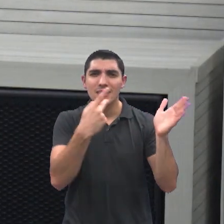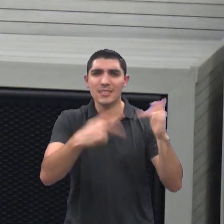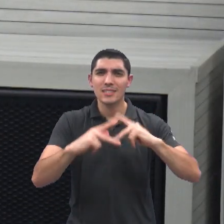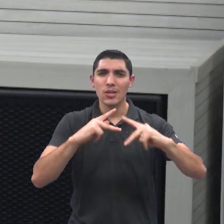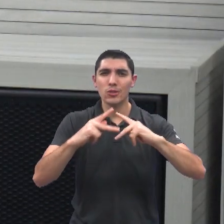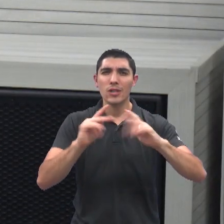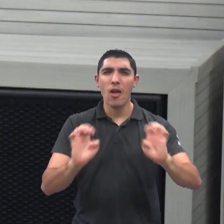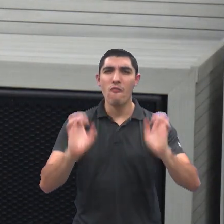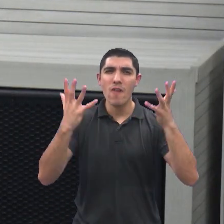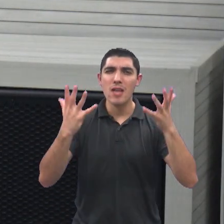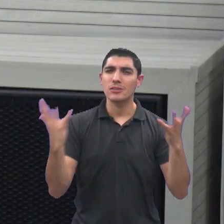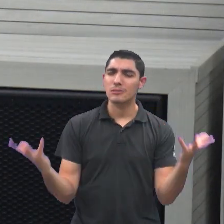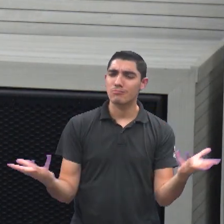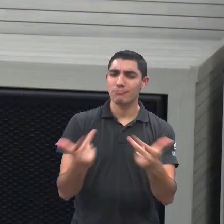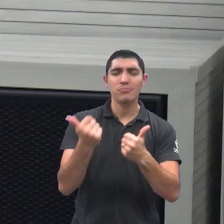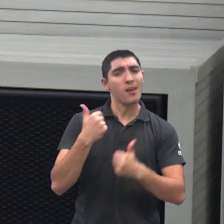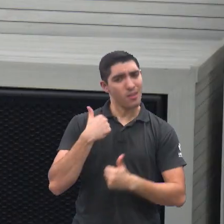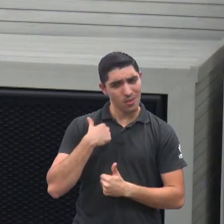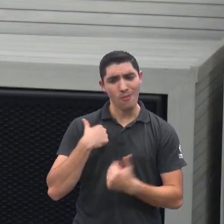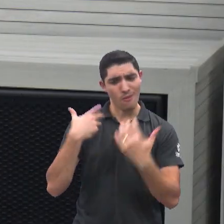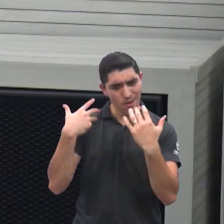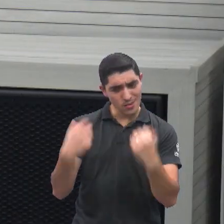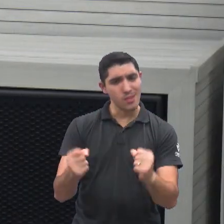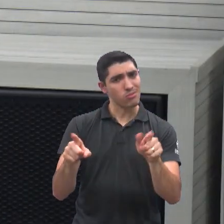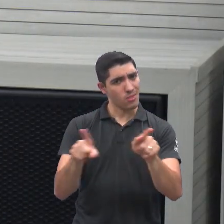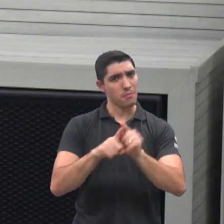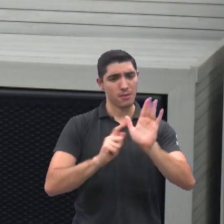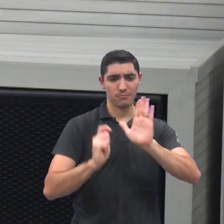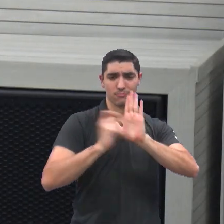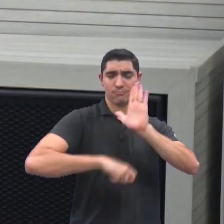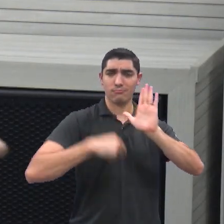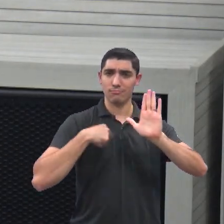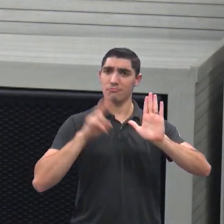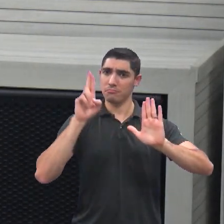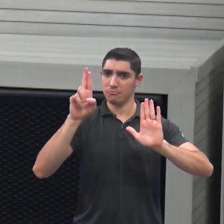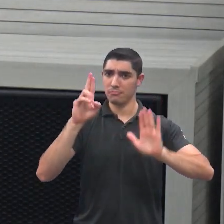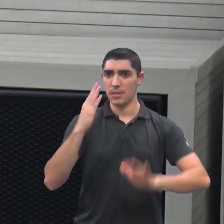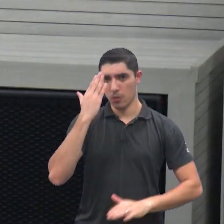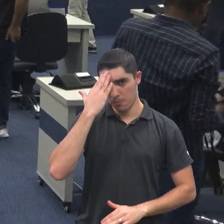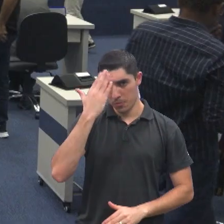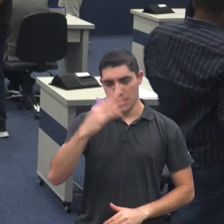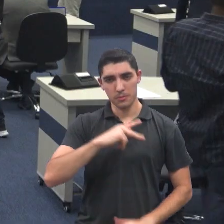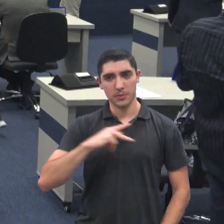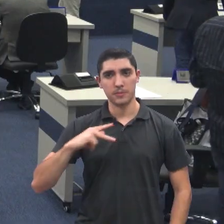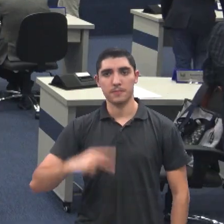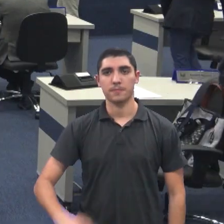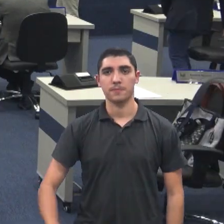terei a honra de assinar como coautor nesse projeto. Obrigado, presidente.